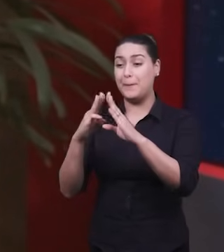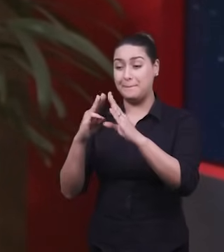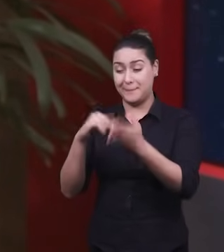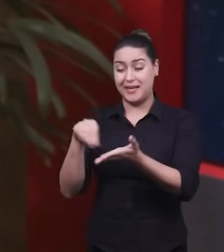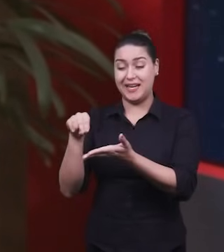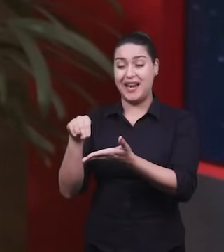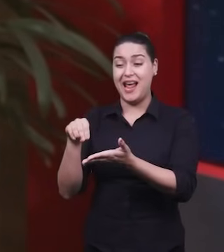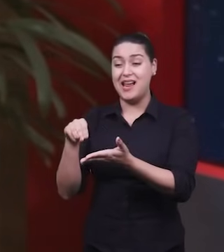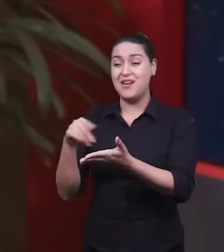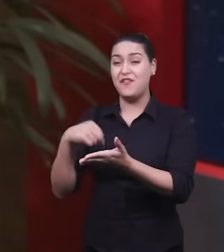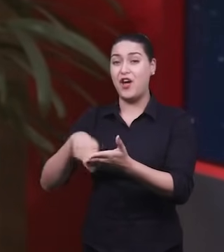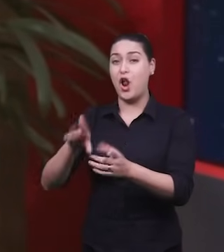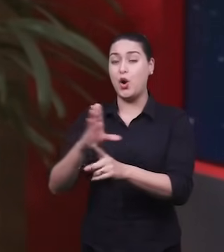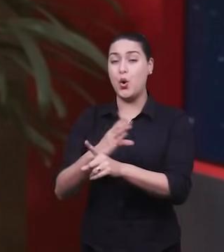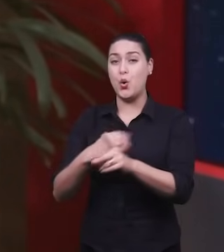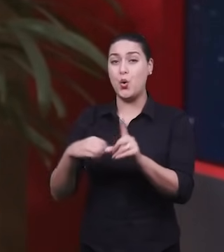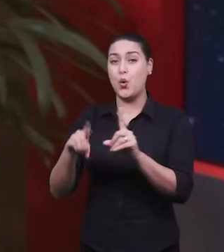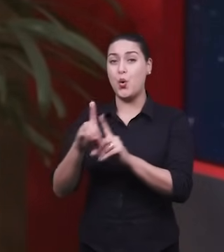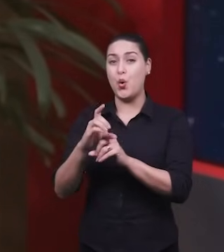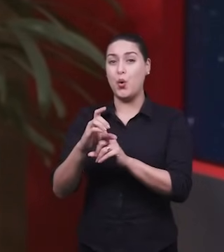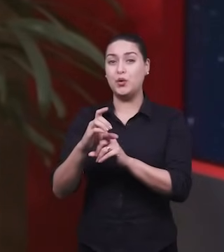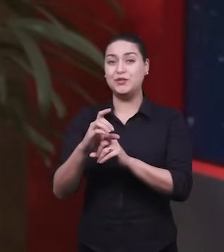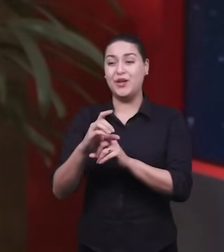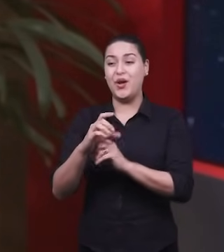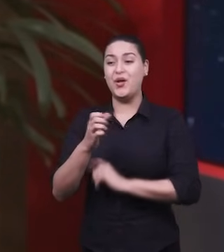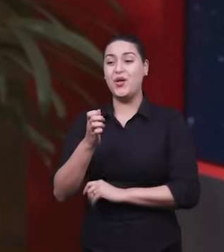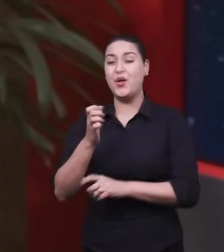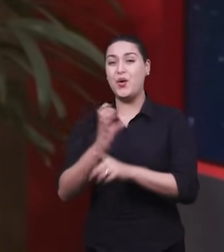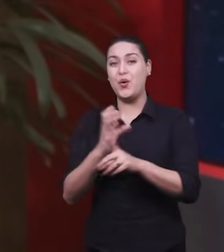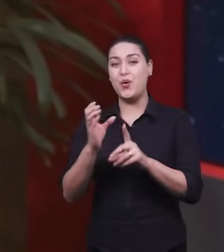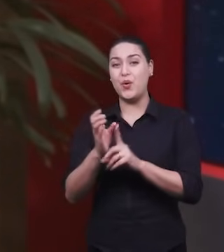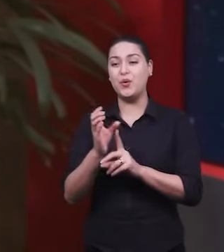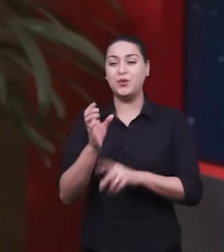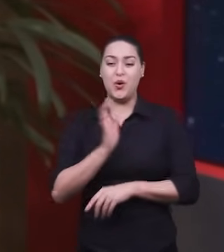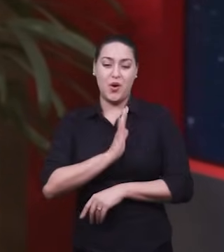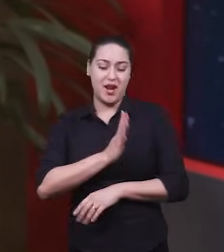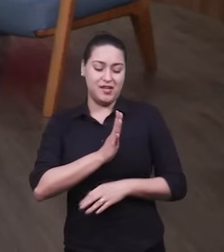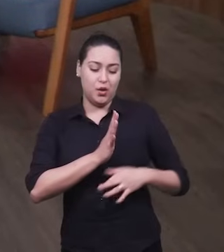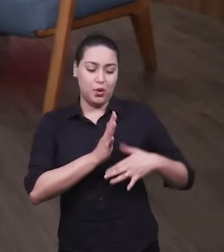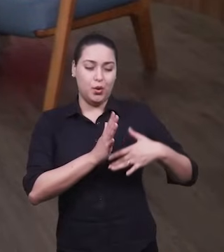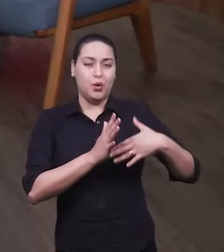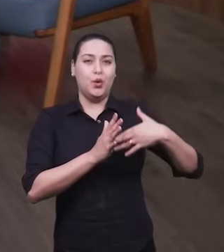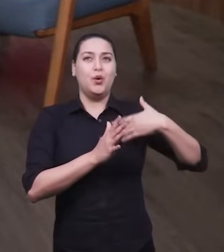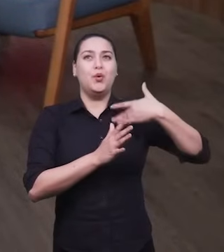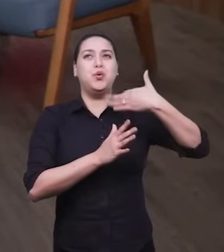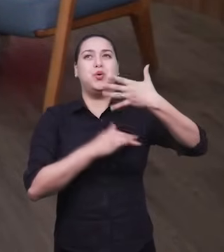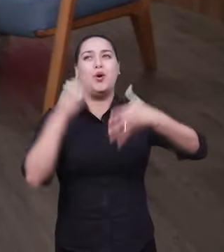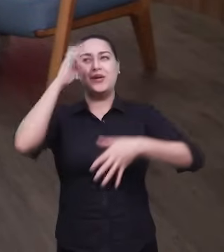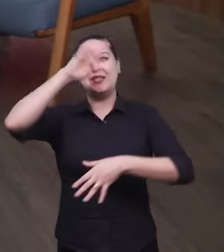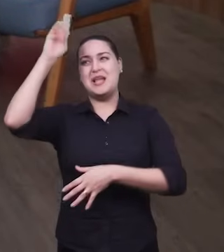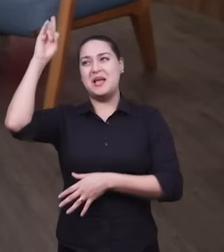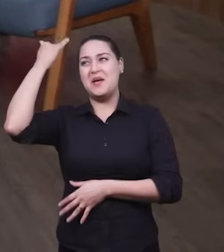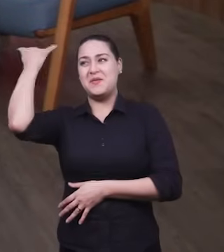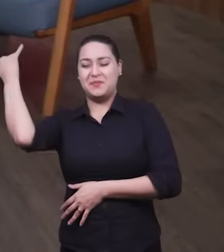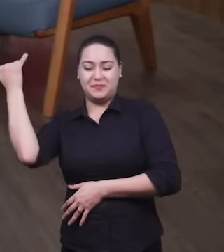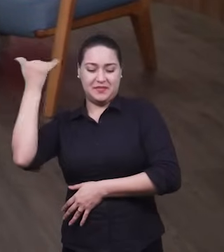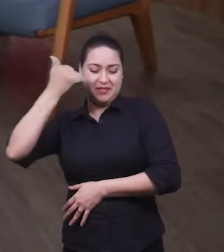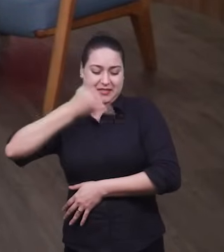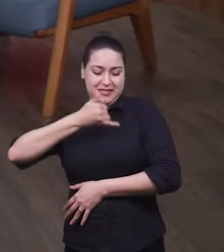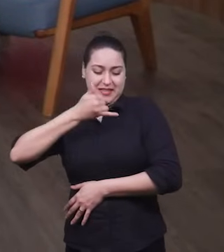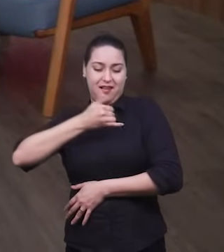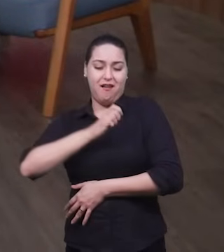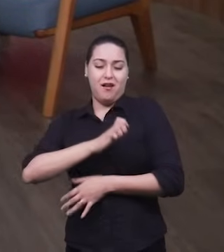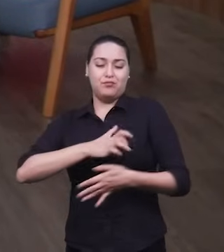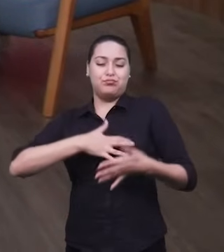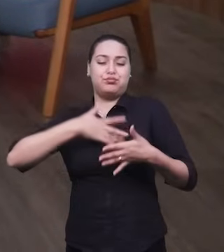um culto, aceitou o Senhor, porque no culto o coração dele se encheu. Glória a Deus. Então, é isso, o vinho do mundo